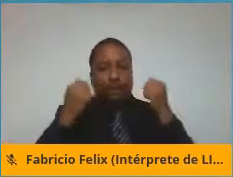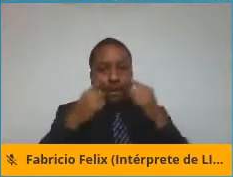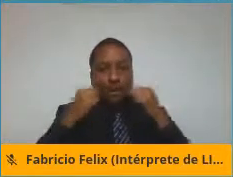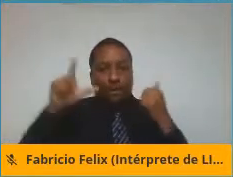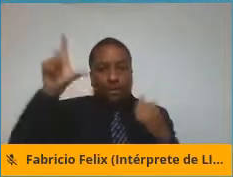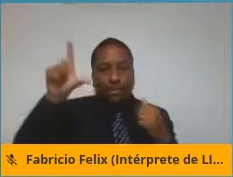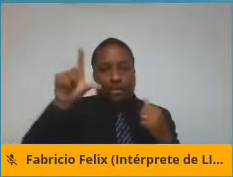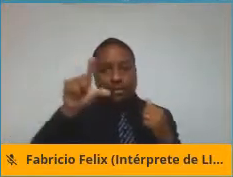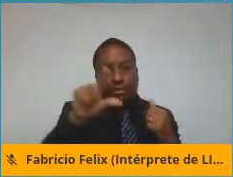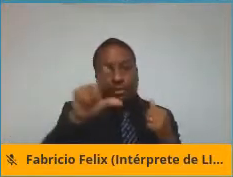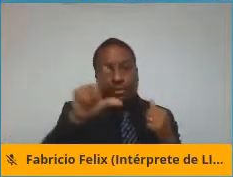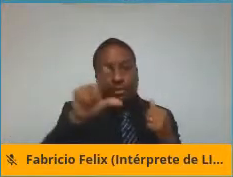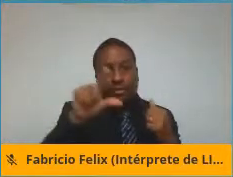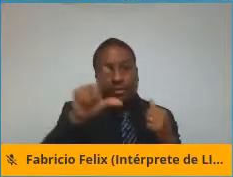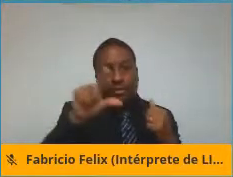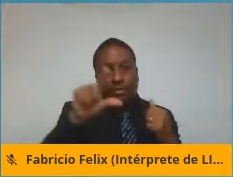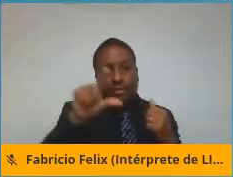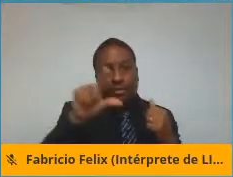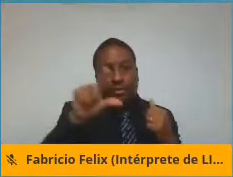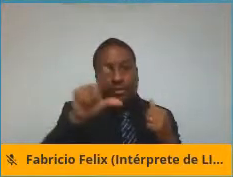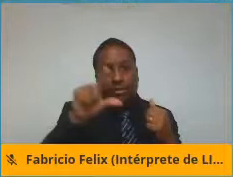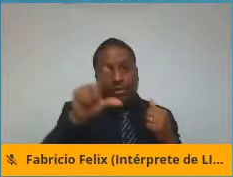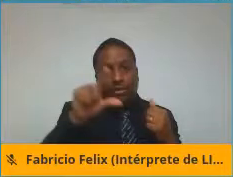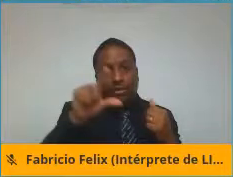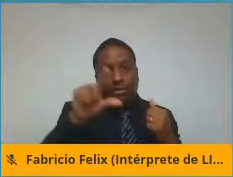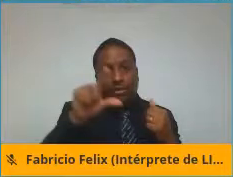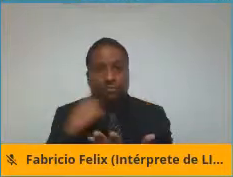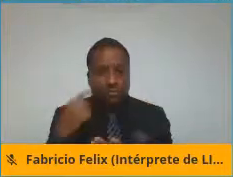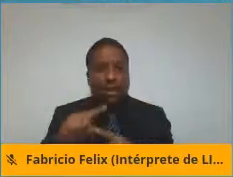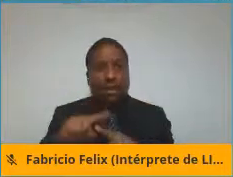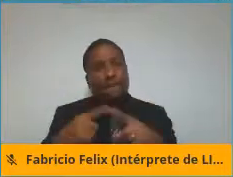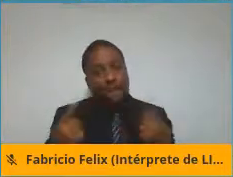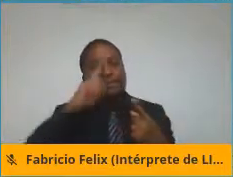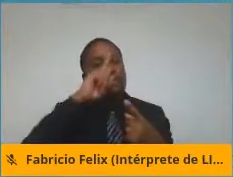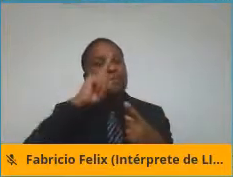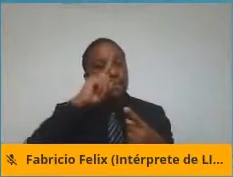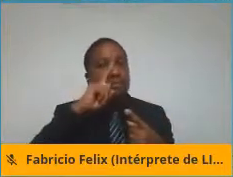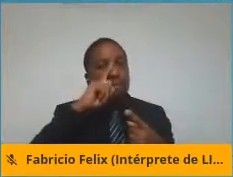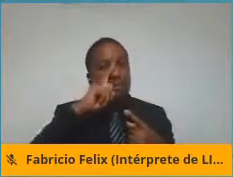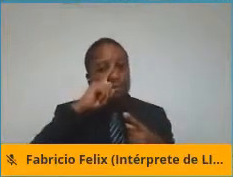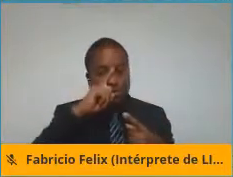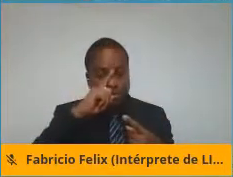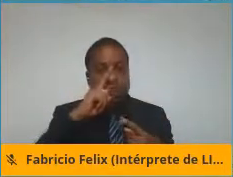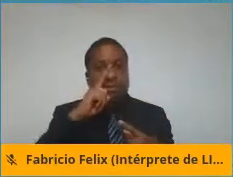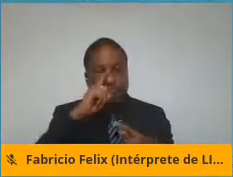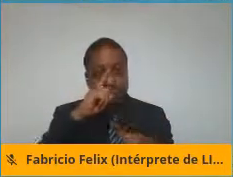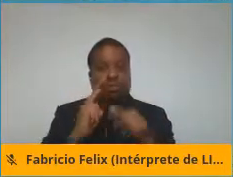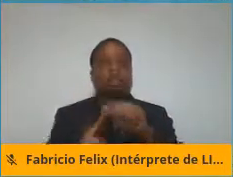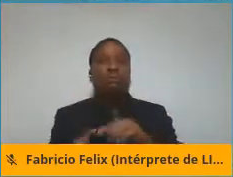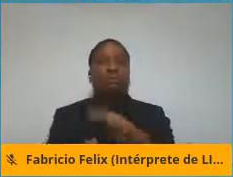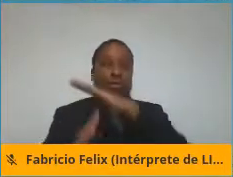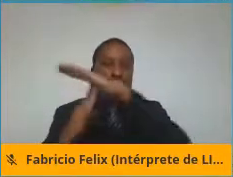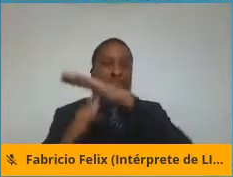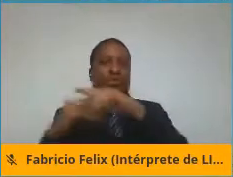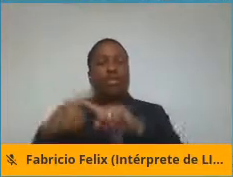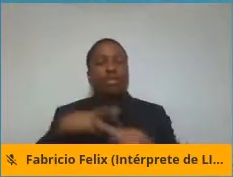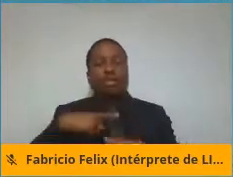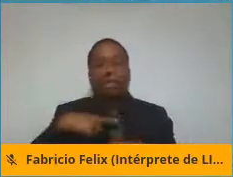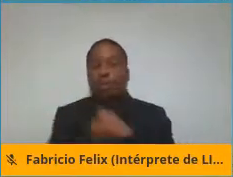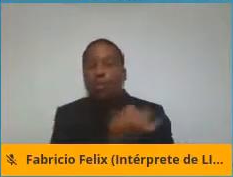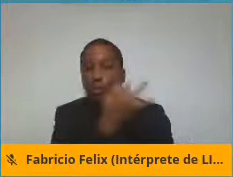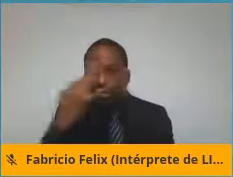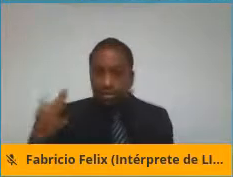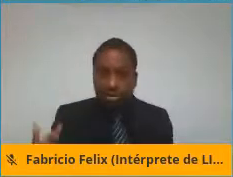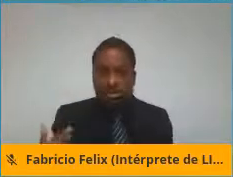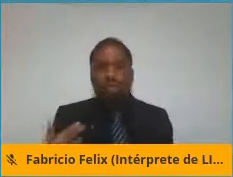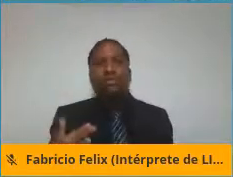internações, tá? Mas o risco epidêmico da gente ainda é considerado alto, porque a gente ainda tem um número de casos ativos alto no